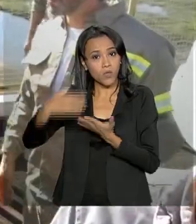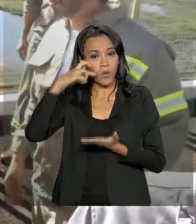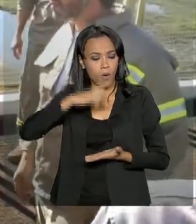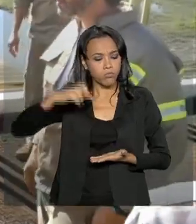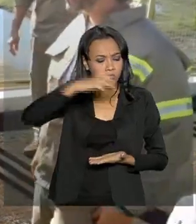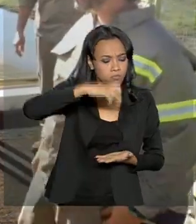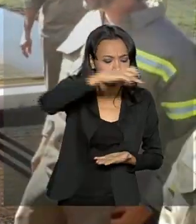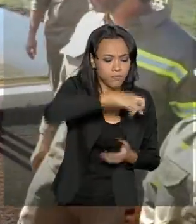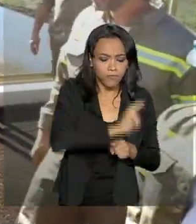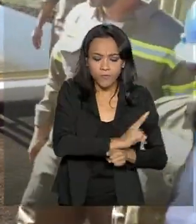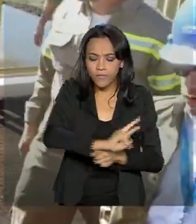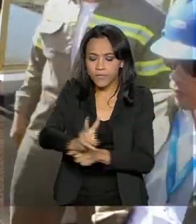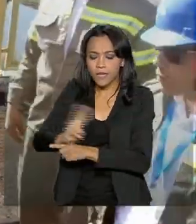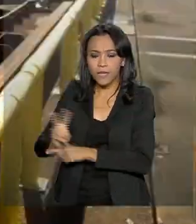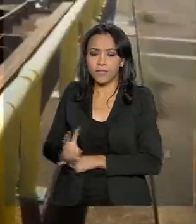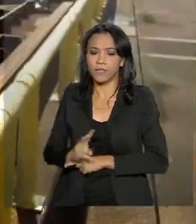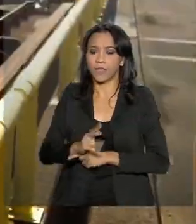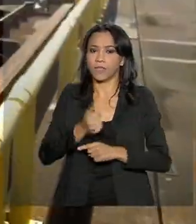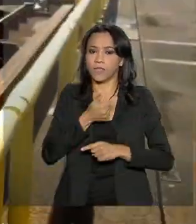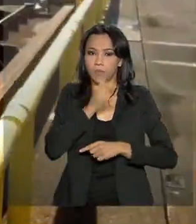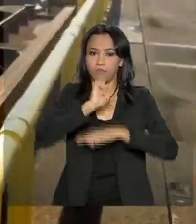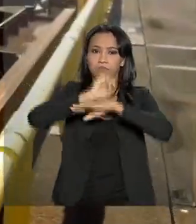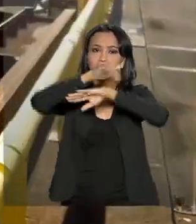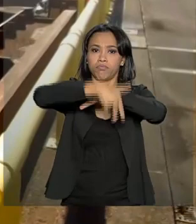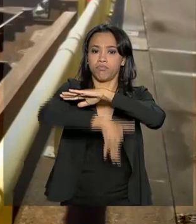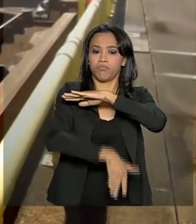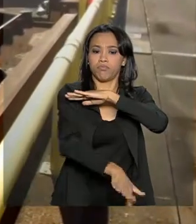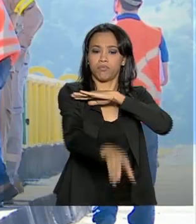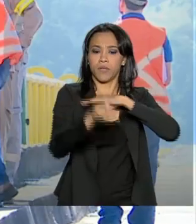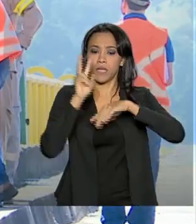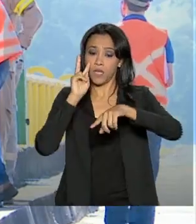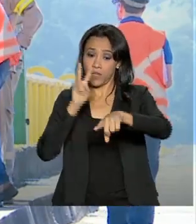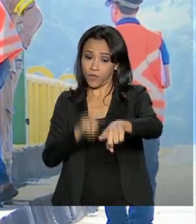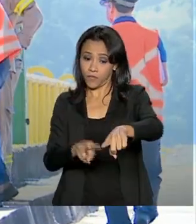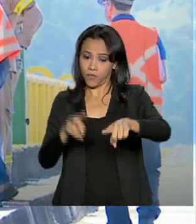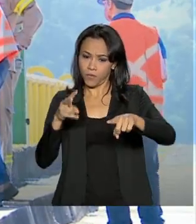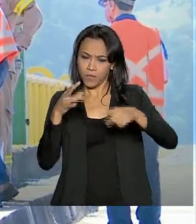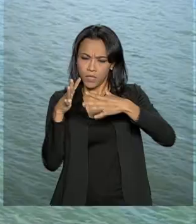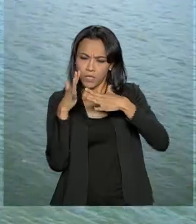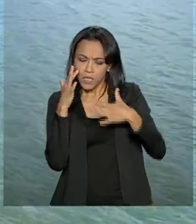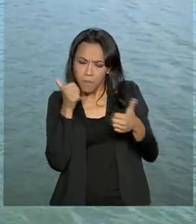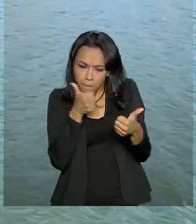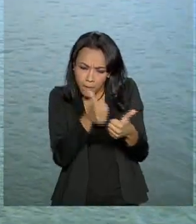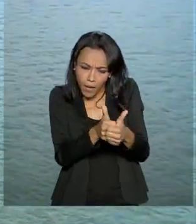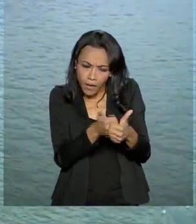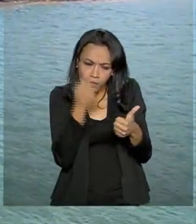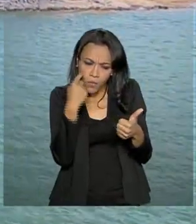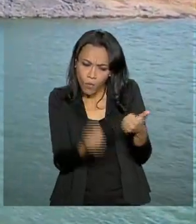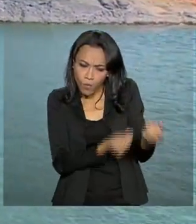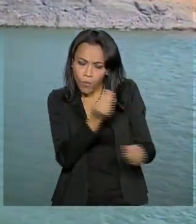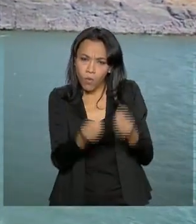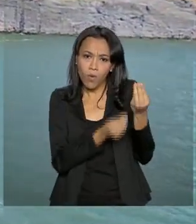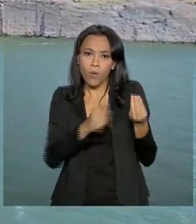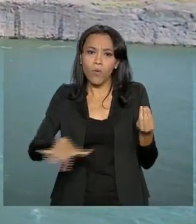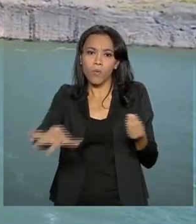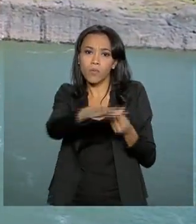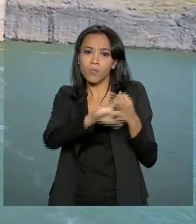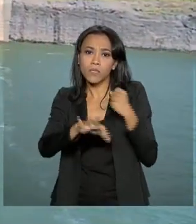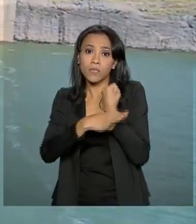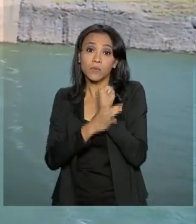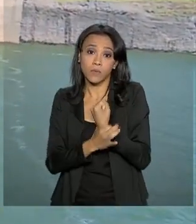hidrelétricas. Os fiscais vieram a campo e, no meio dessa imensidão, conferiram de perto as condições de segurança das